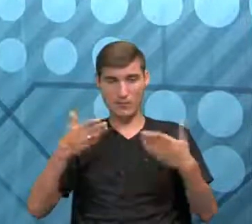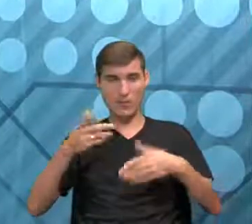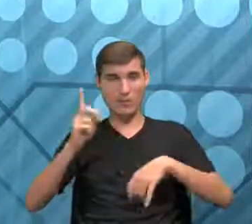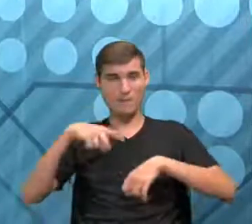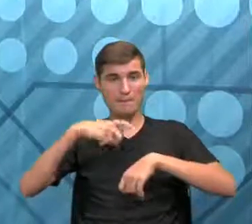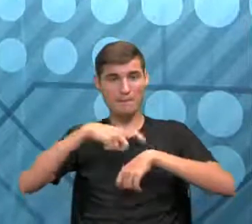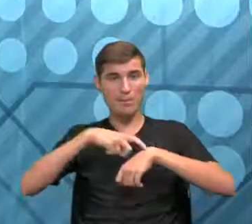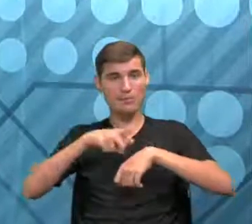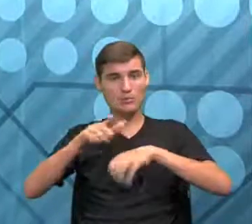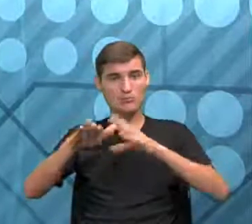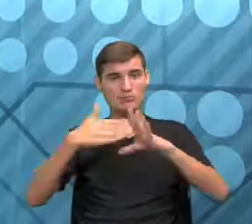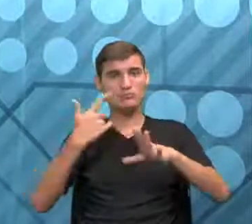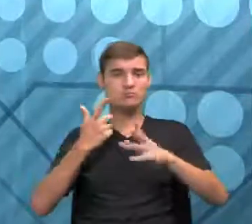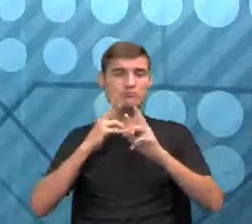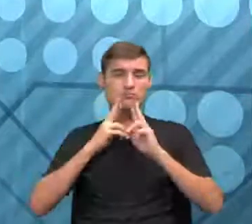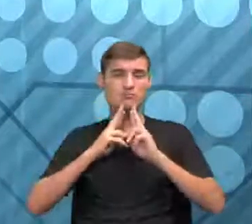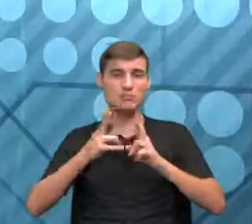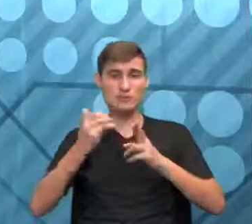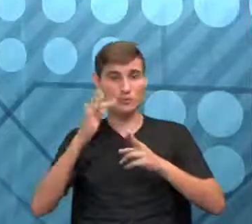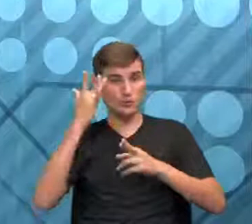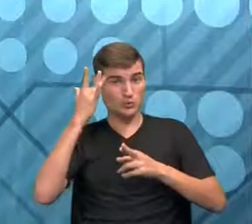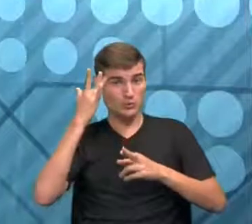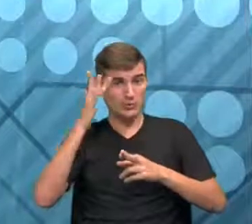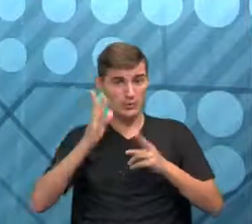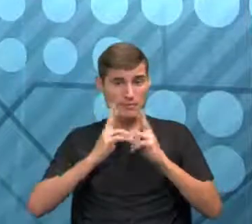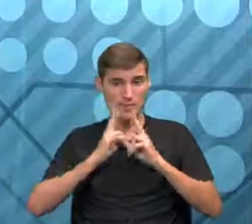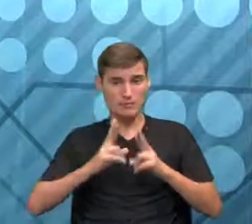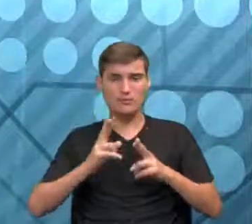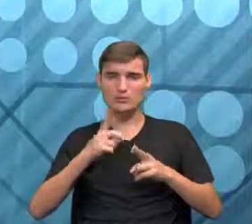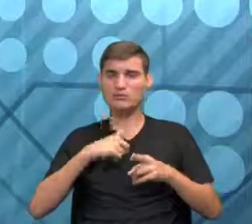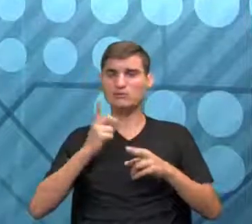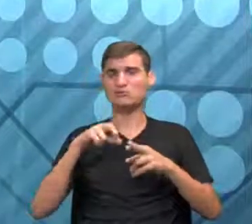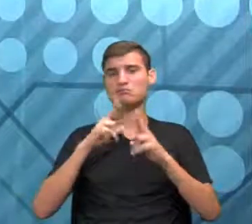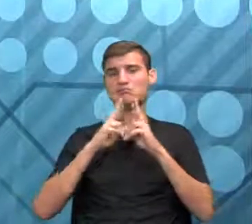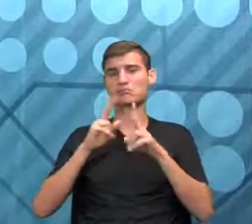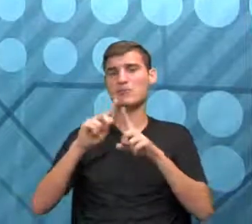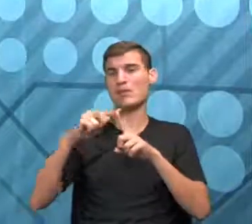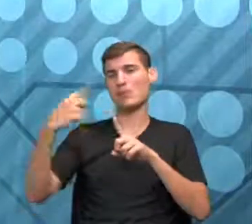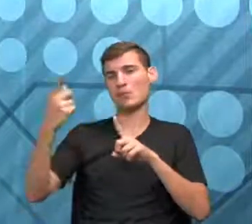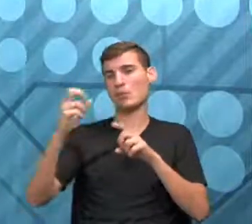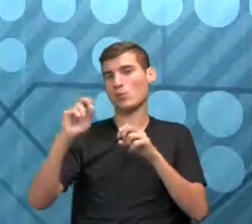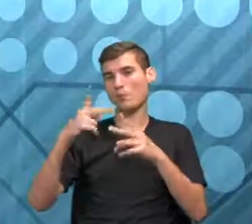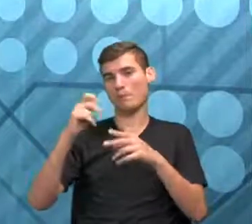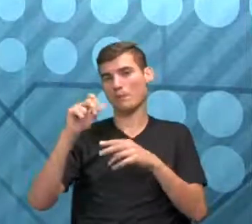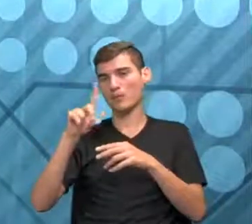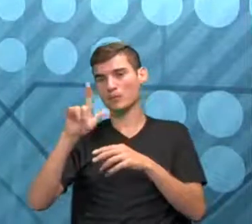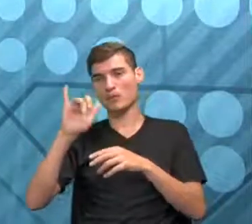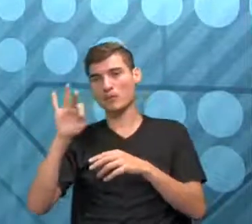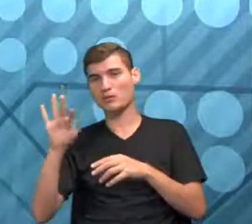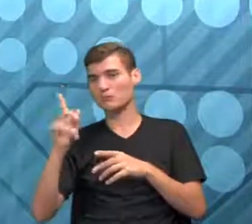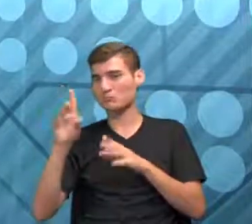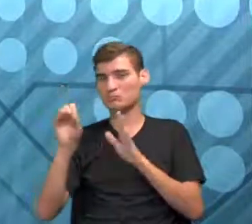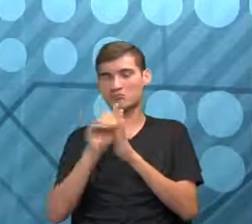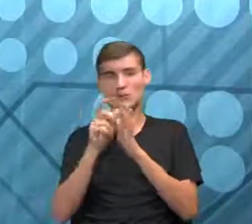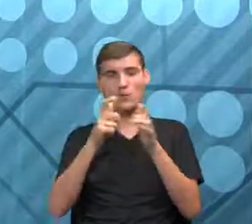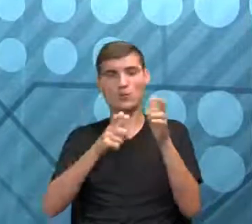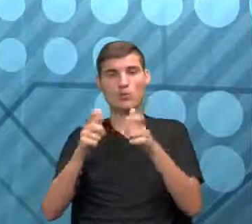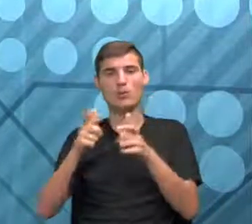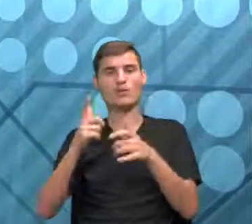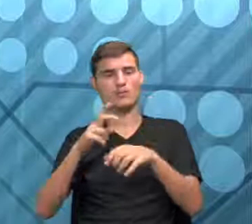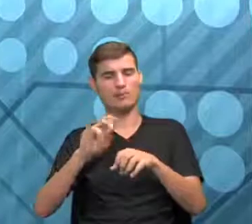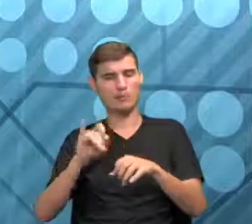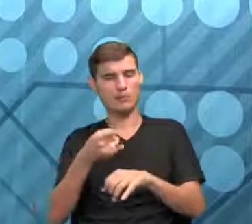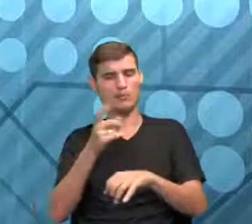mandar a dúvida e eu vou responder. E se eu não souber responder, eu vou falar que vou responder depois, vou colocar no Padlet, vou colocar em algum lugar. Então aproveita esse